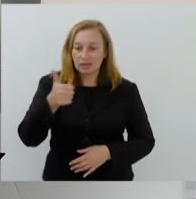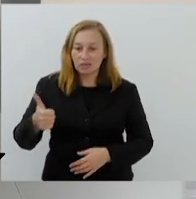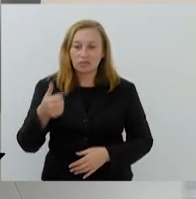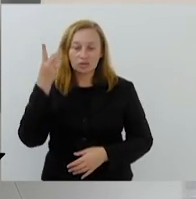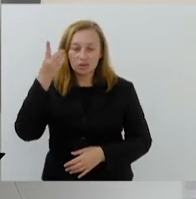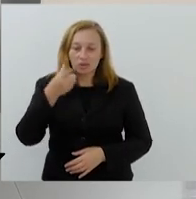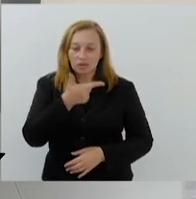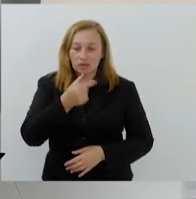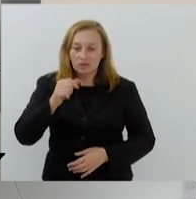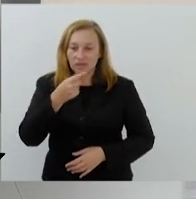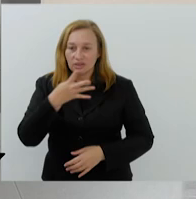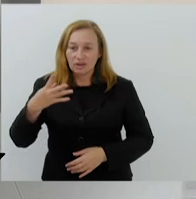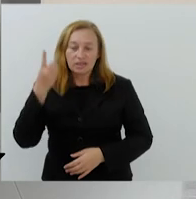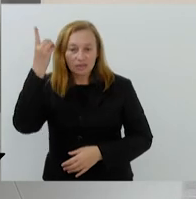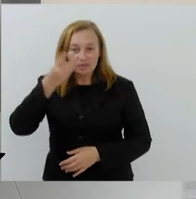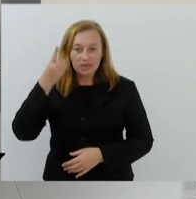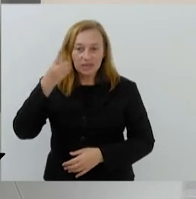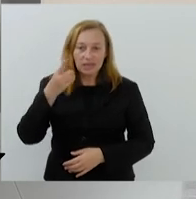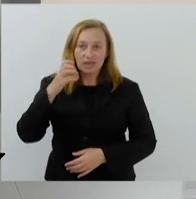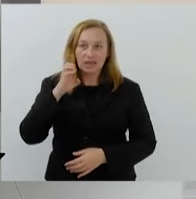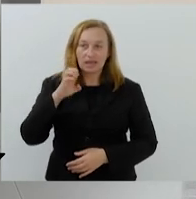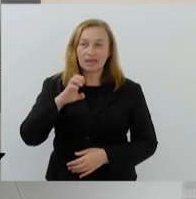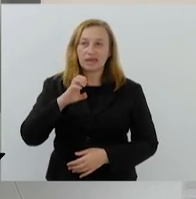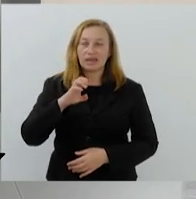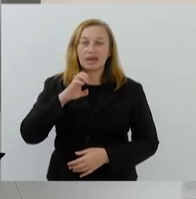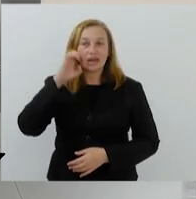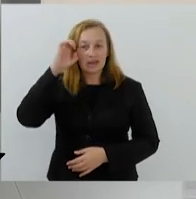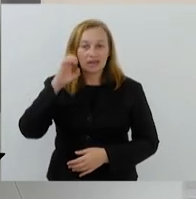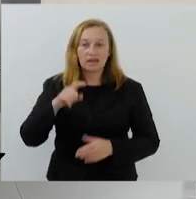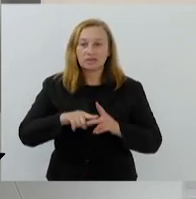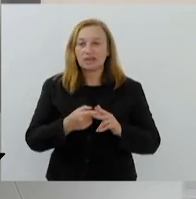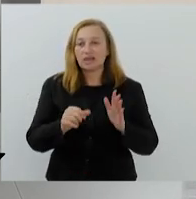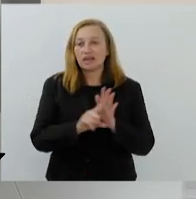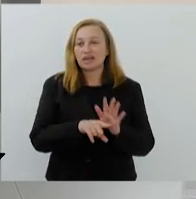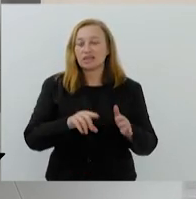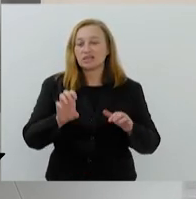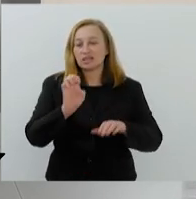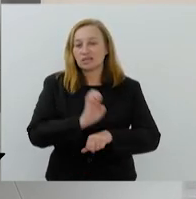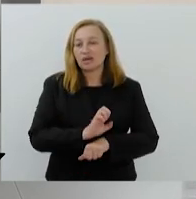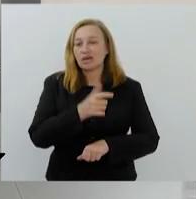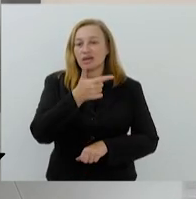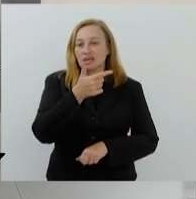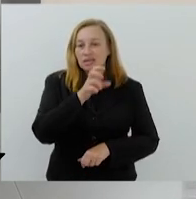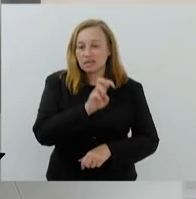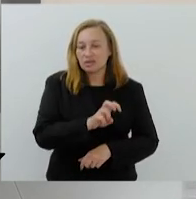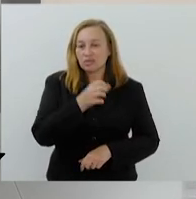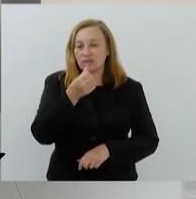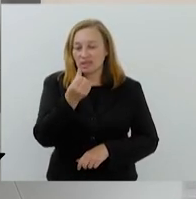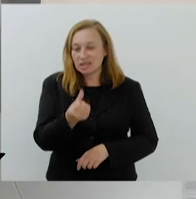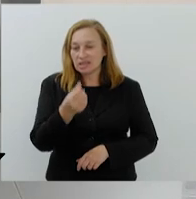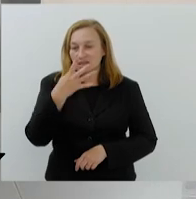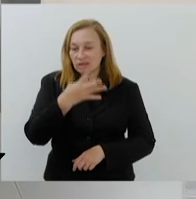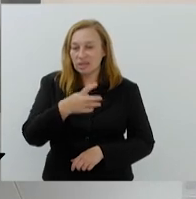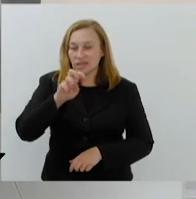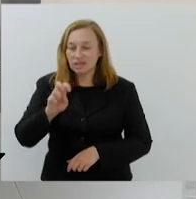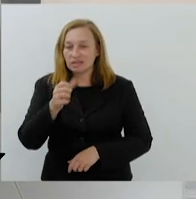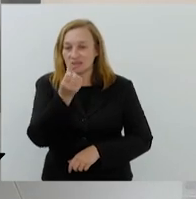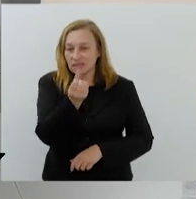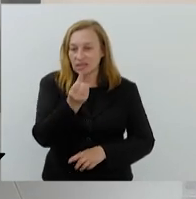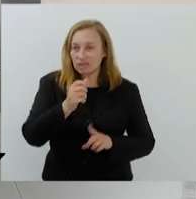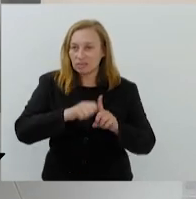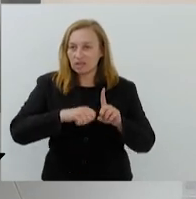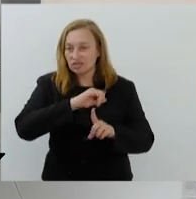de 2024, de autoria da deputada Élica Takimoto, que altera a lei estadual 5.645 de 6 de janeiro de 2010